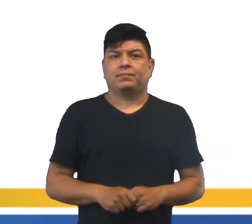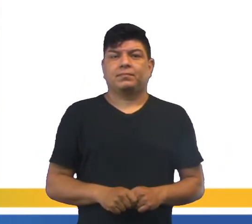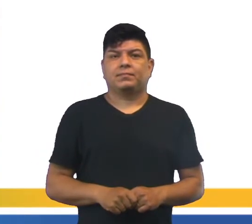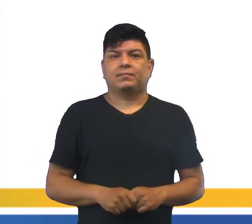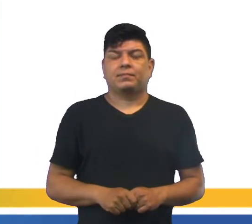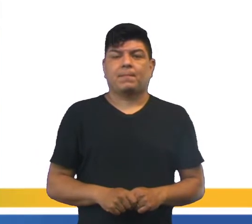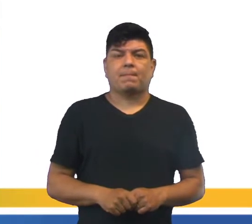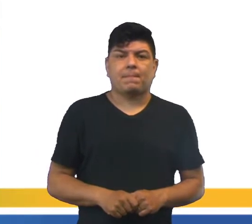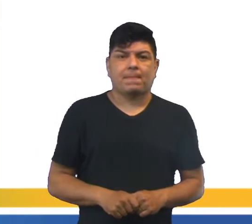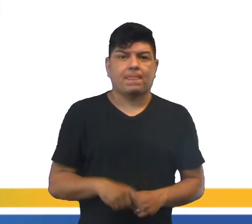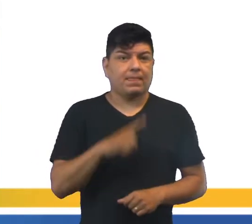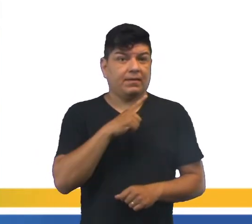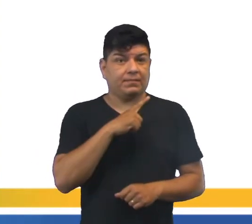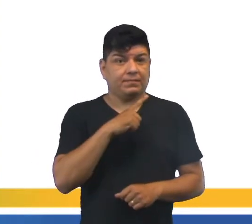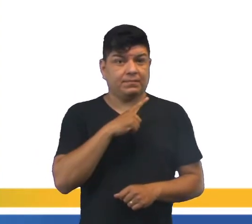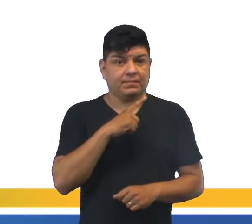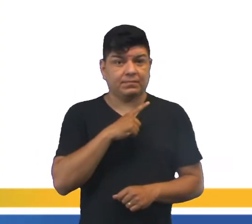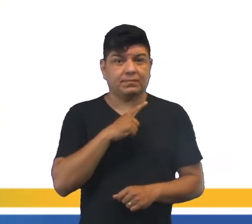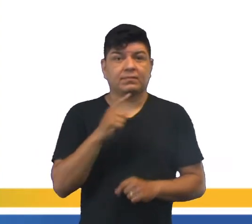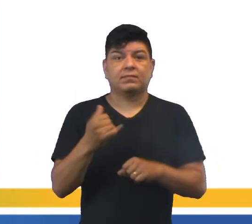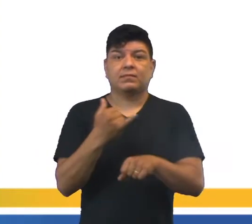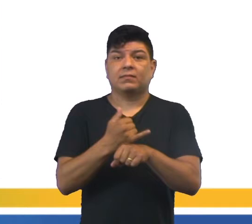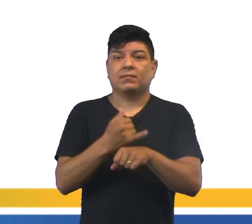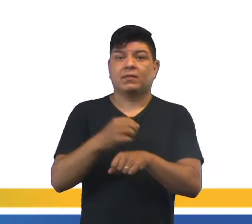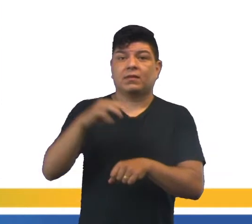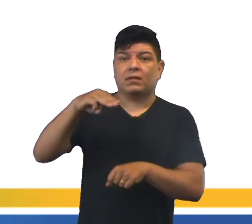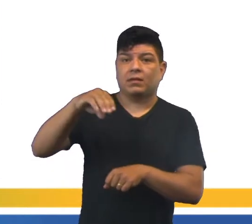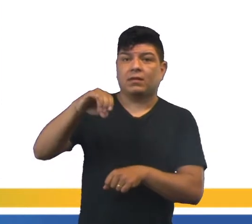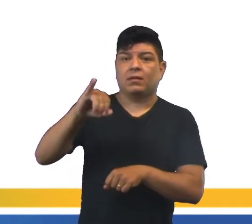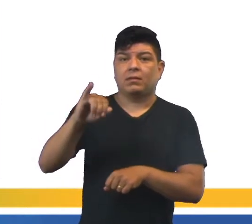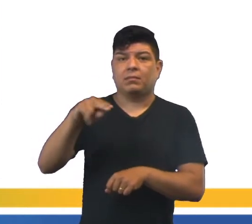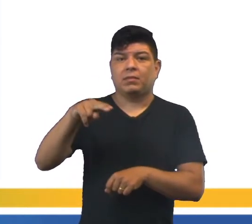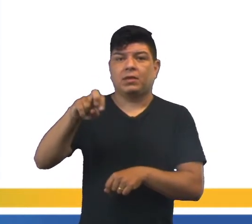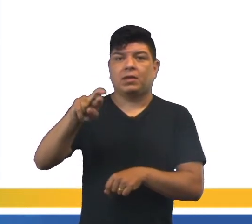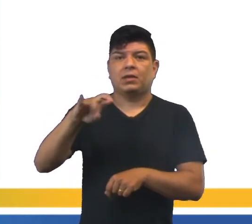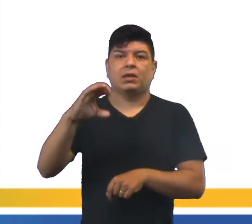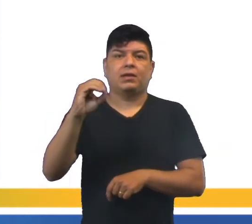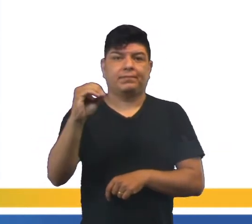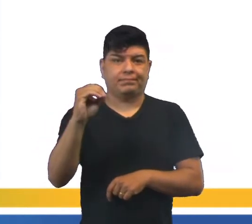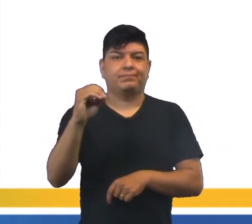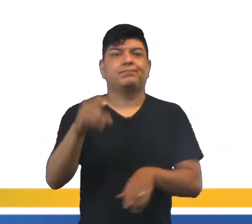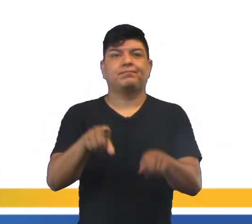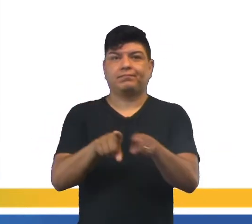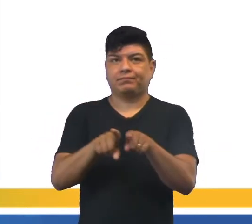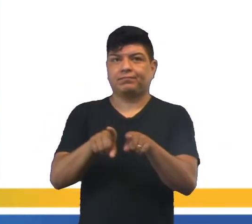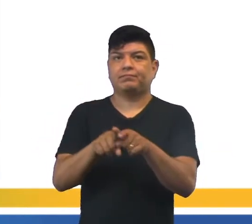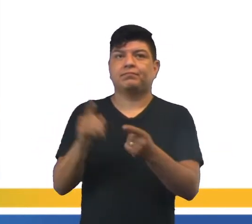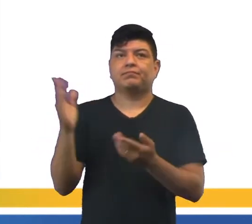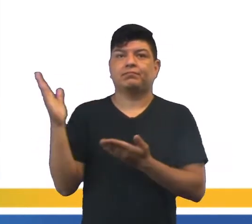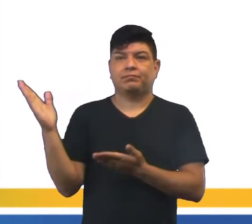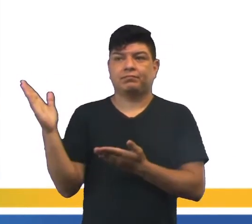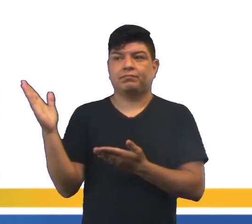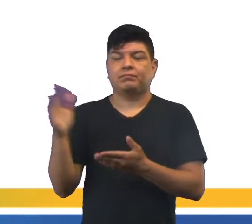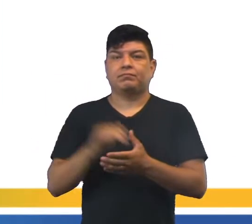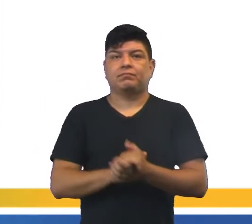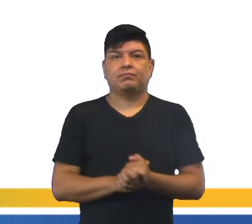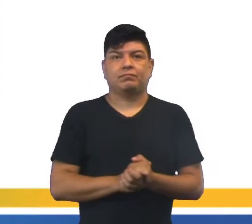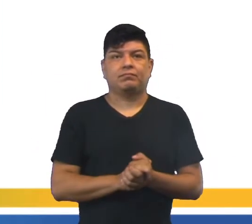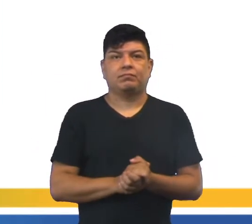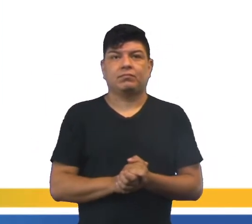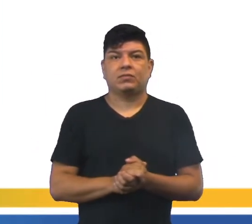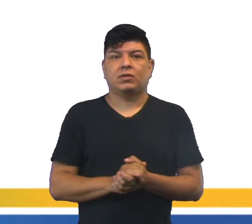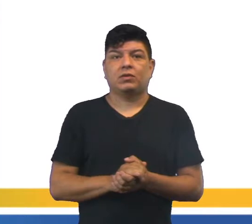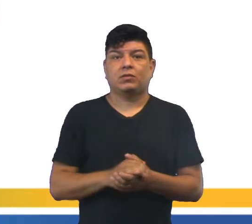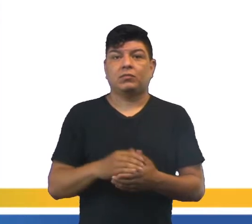Aqui, gente, nós temos os metais, os minérios, né, que no caso aqui, o acidente em